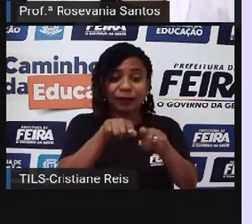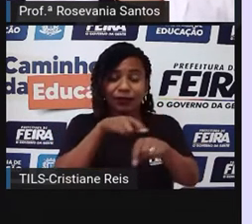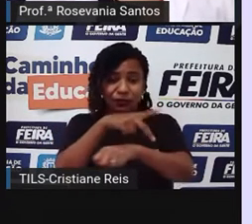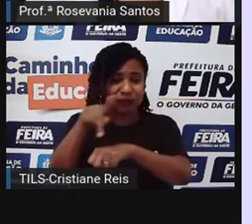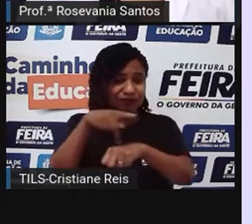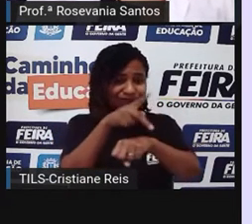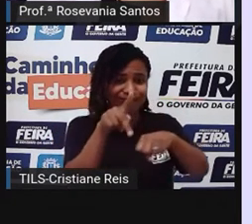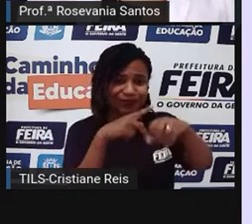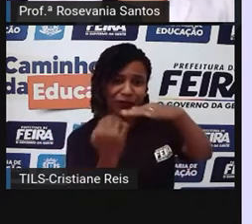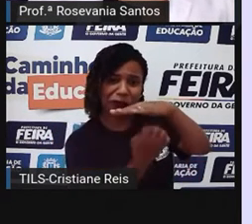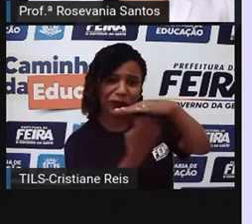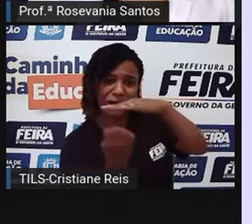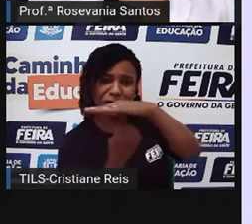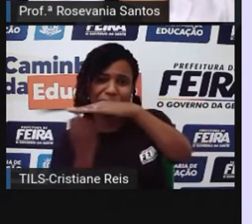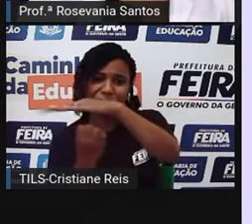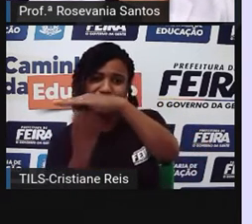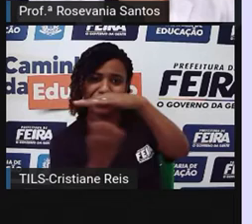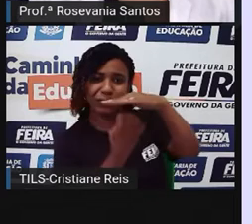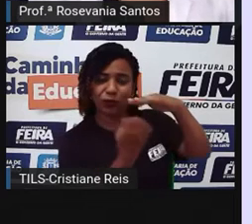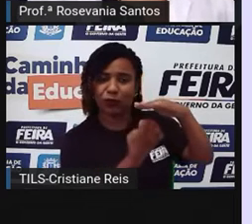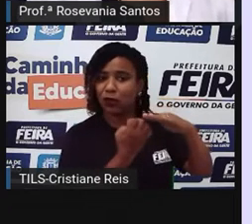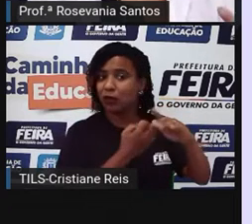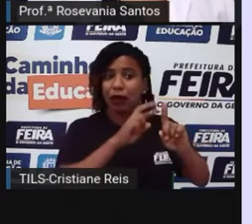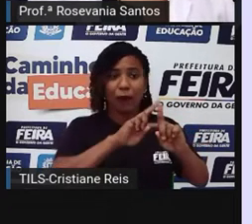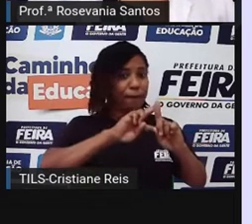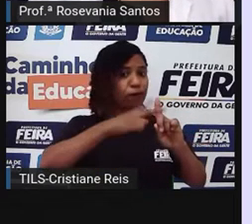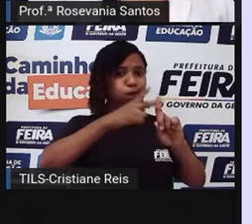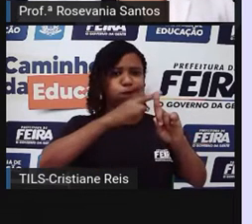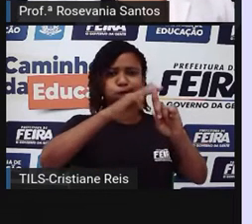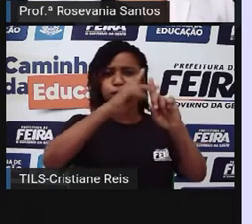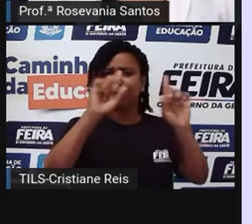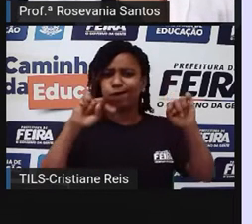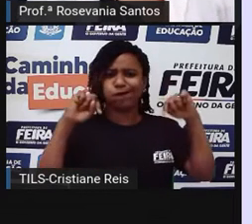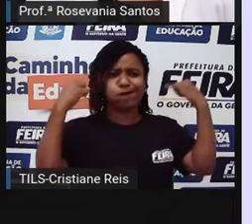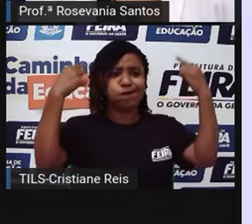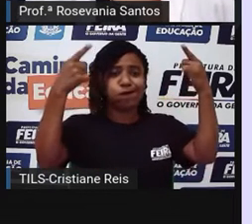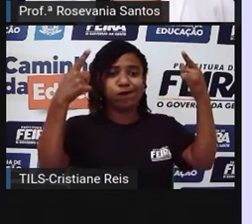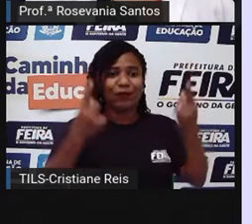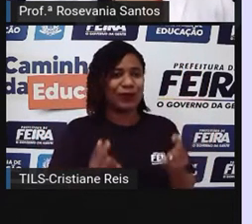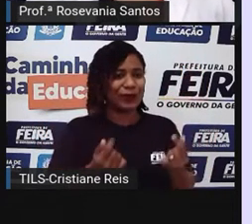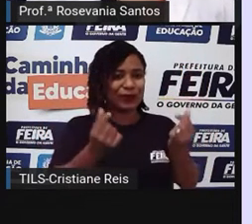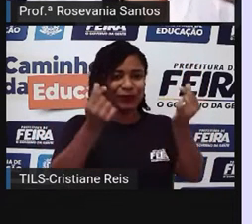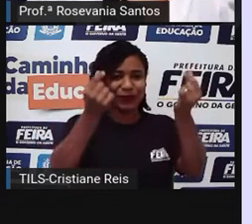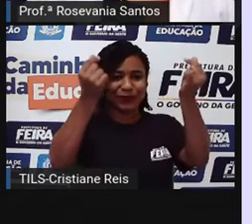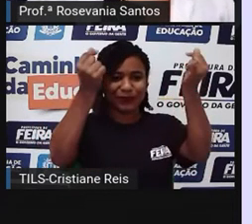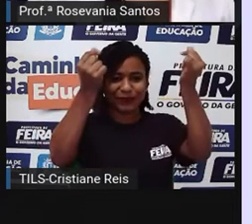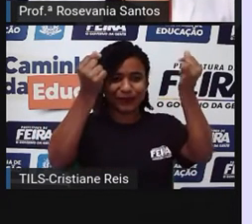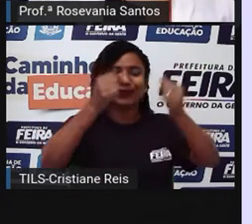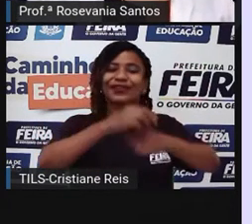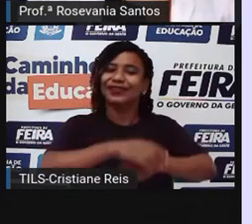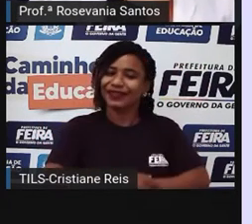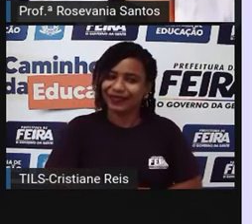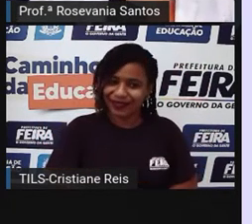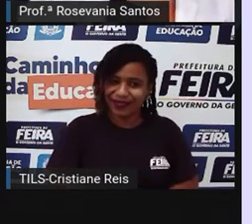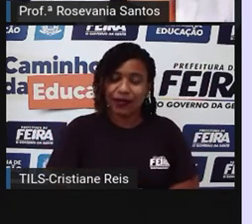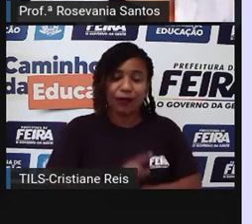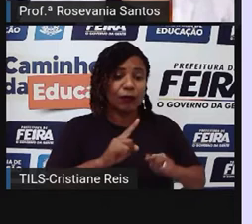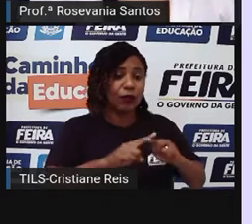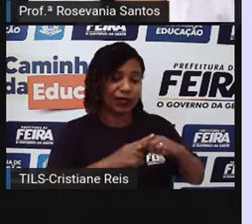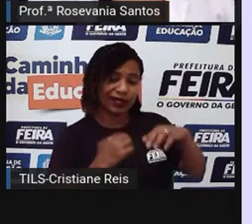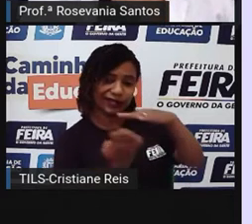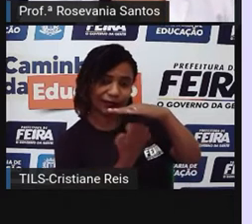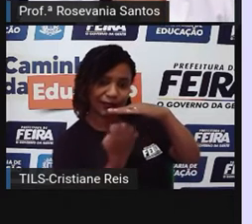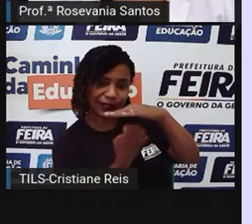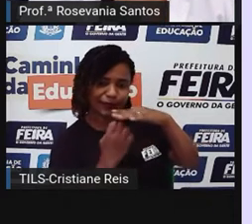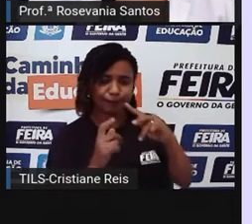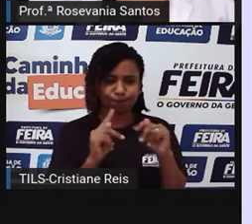até seu patrimônio. Por quê? Porque elas vão em busca de reduzir os custos o máximo possível para ganhar também o máximo possível